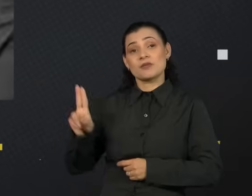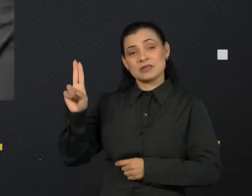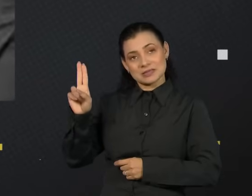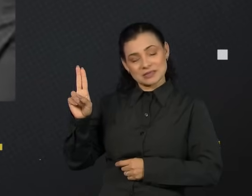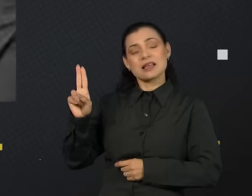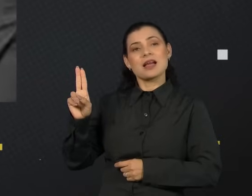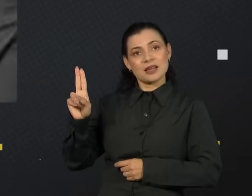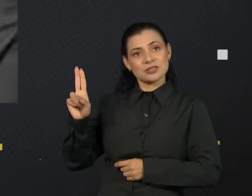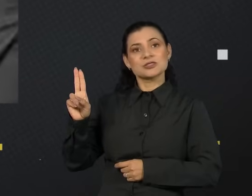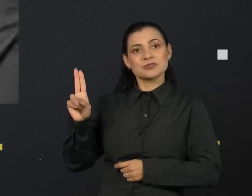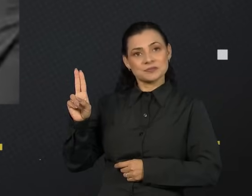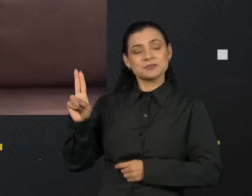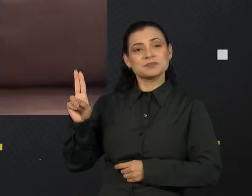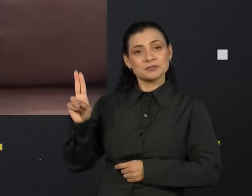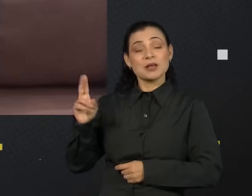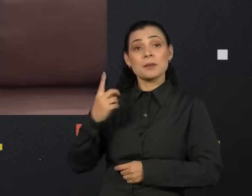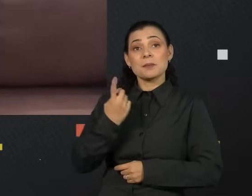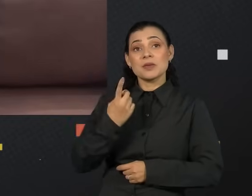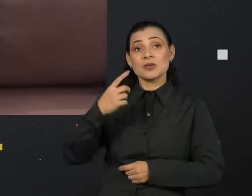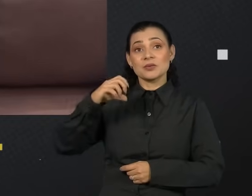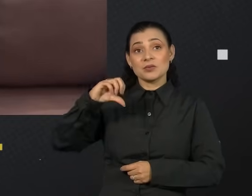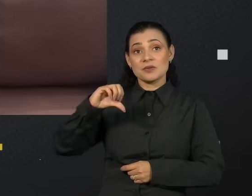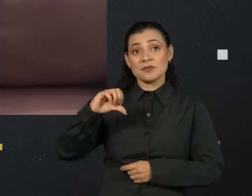TV Tupi, em